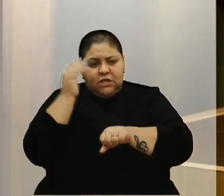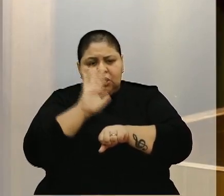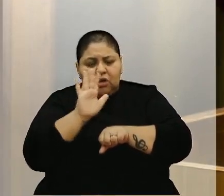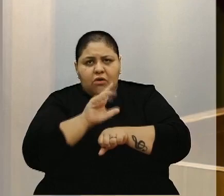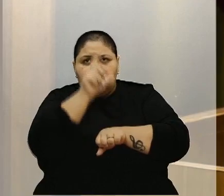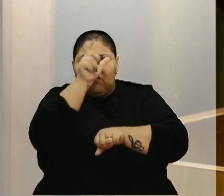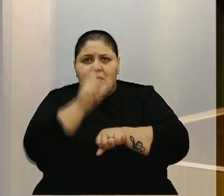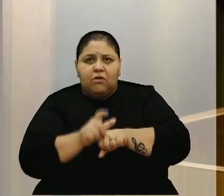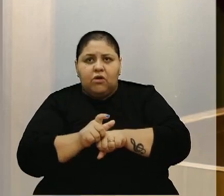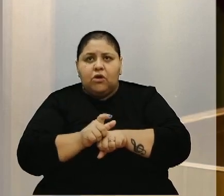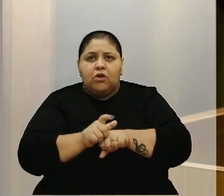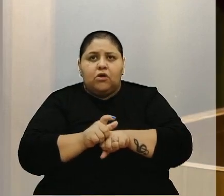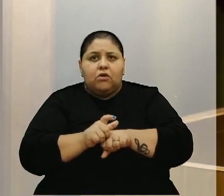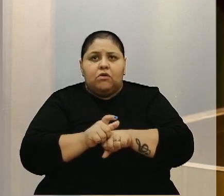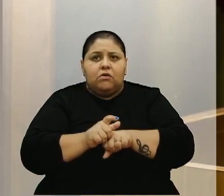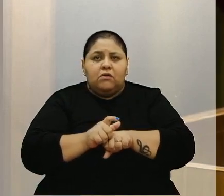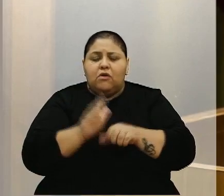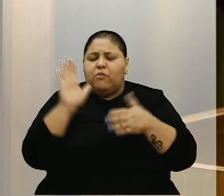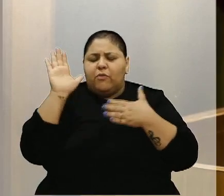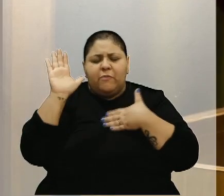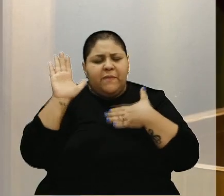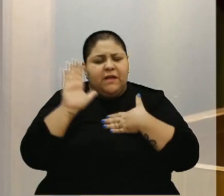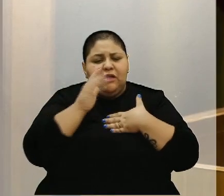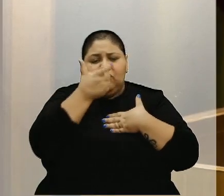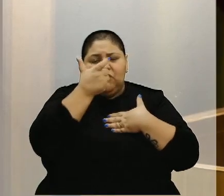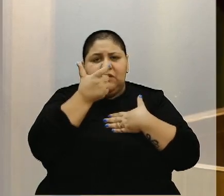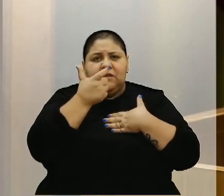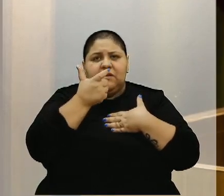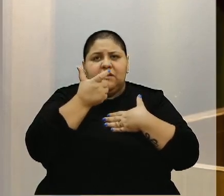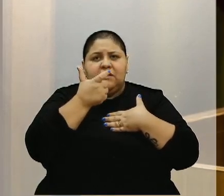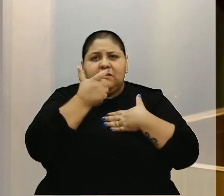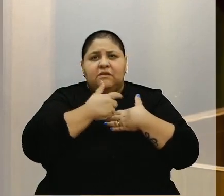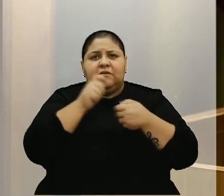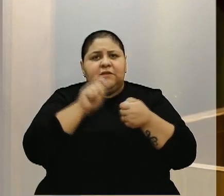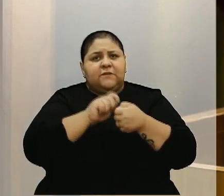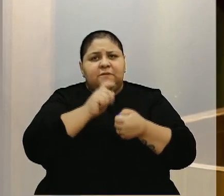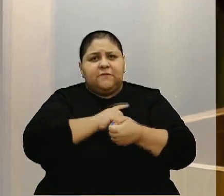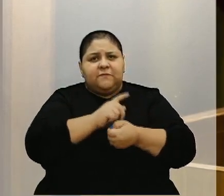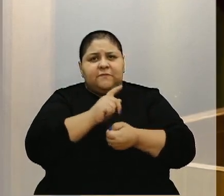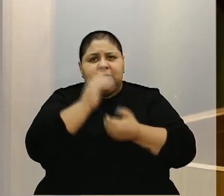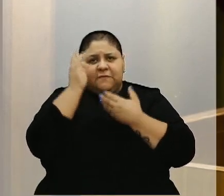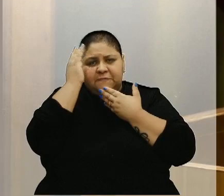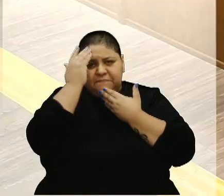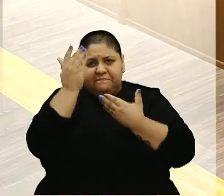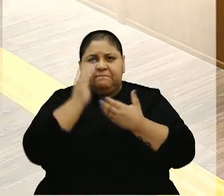deixei, juro por Deus que não foi por mal. Era isso, senhora presidente.